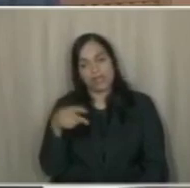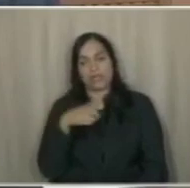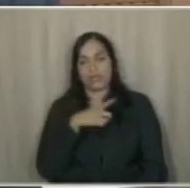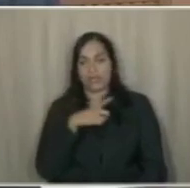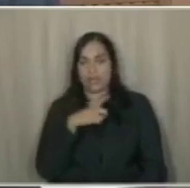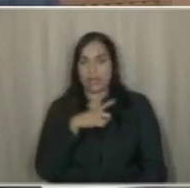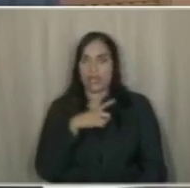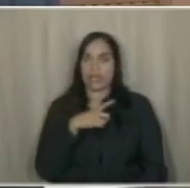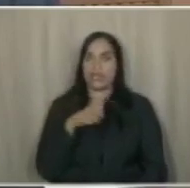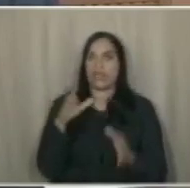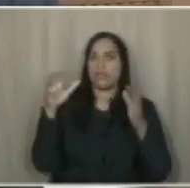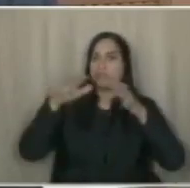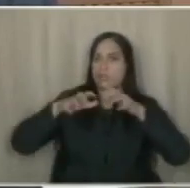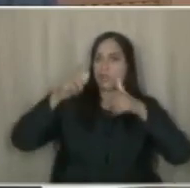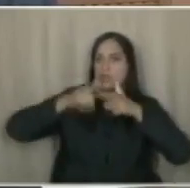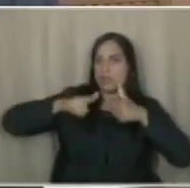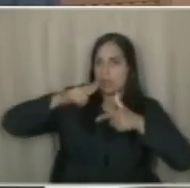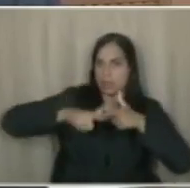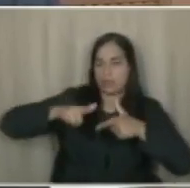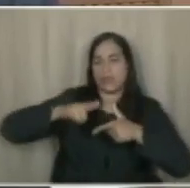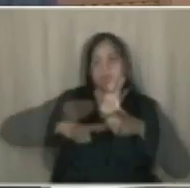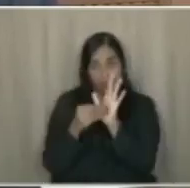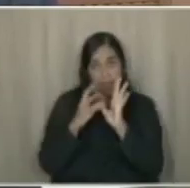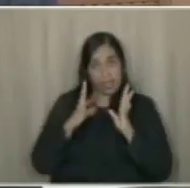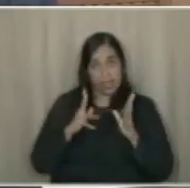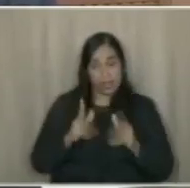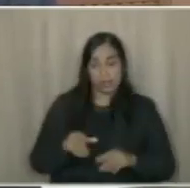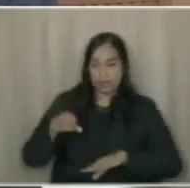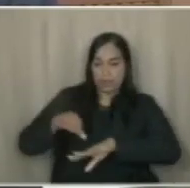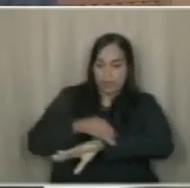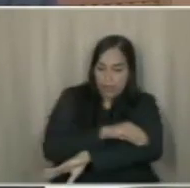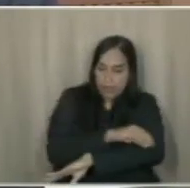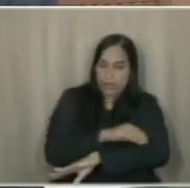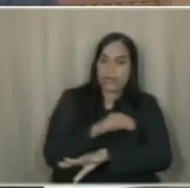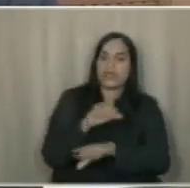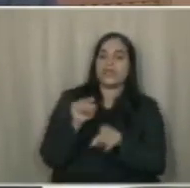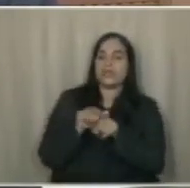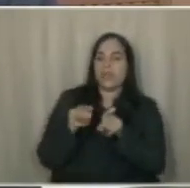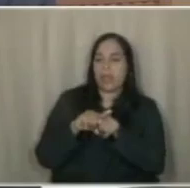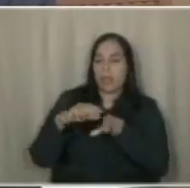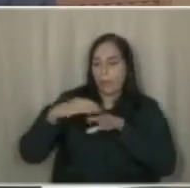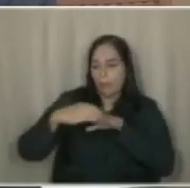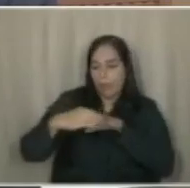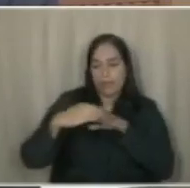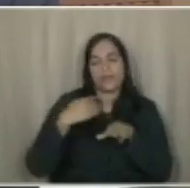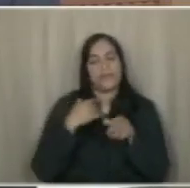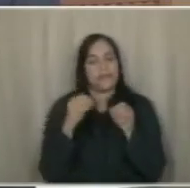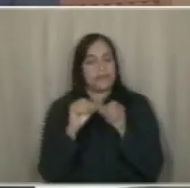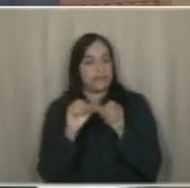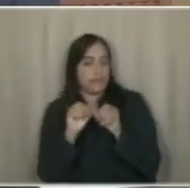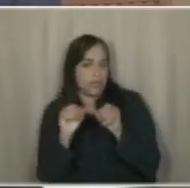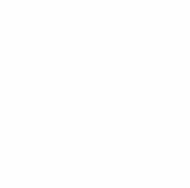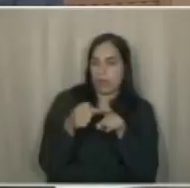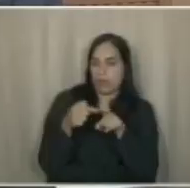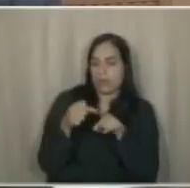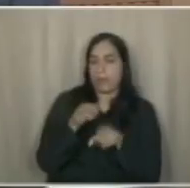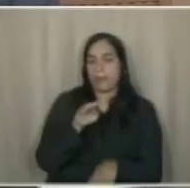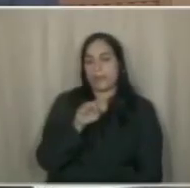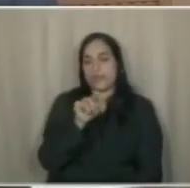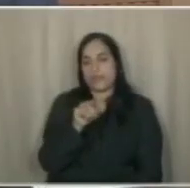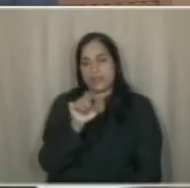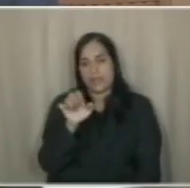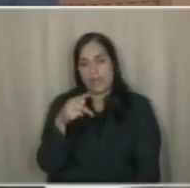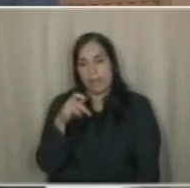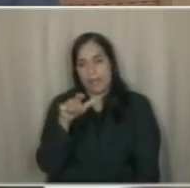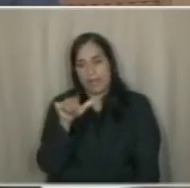relacionadas às chuvas e a questão sanitária falta de drenagem falta de infraestrutura de maneira geral enfim